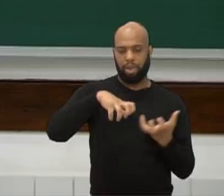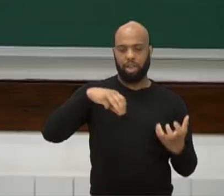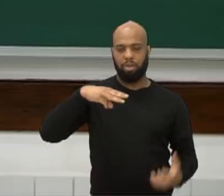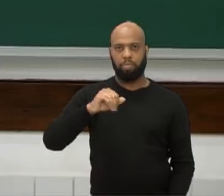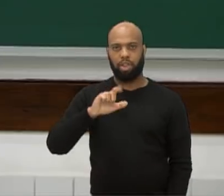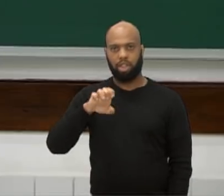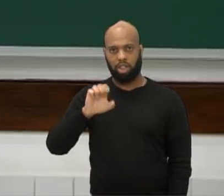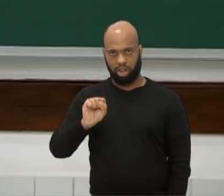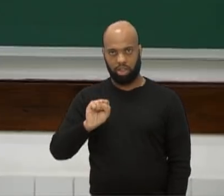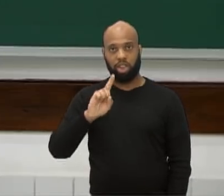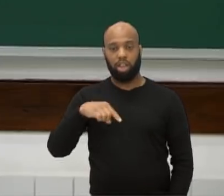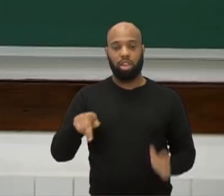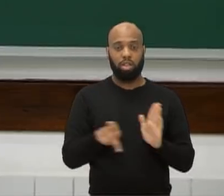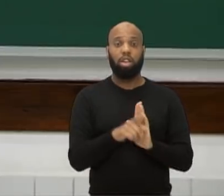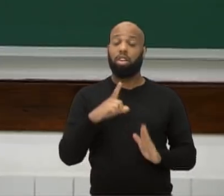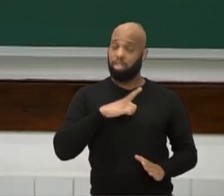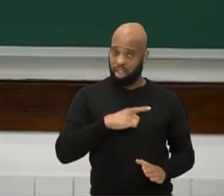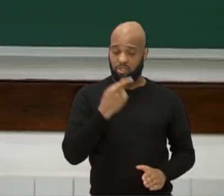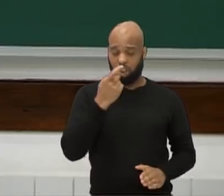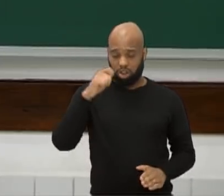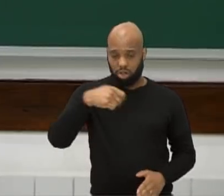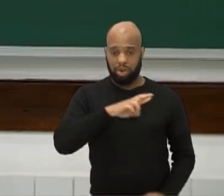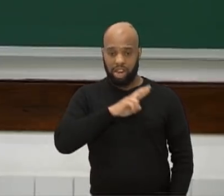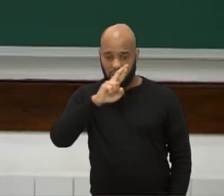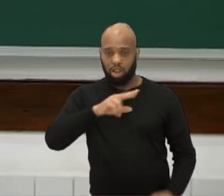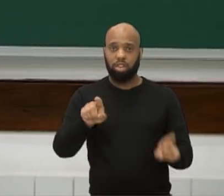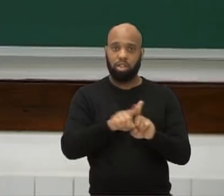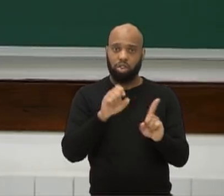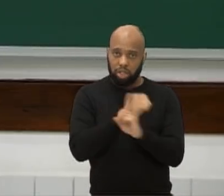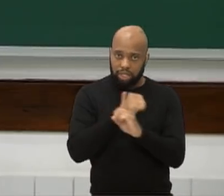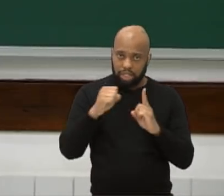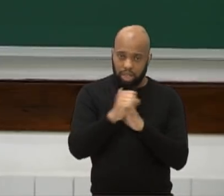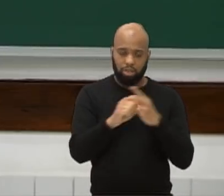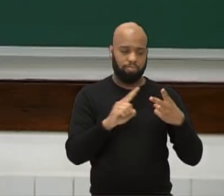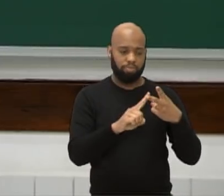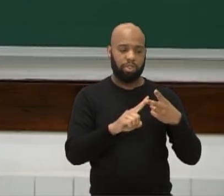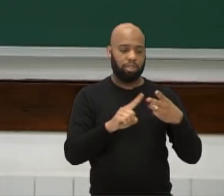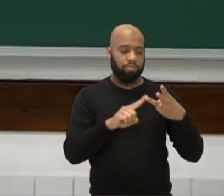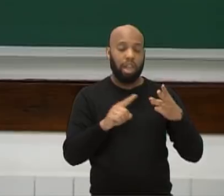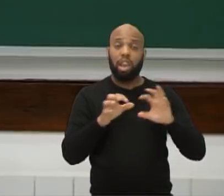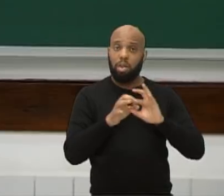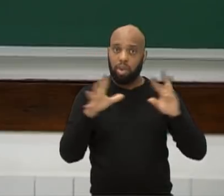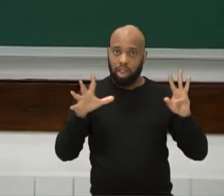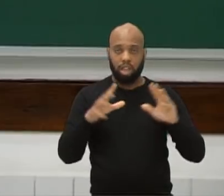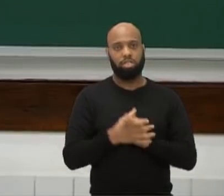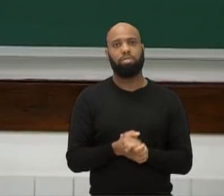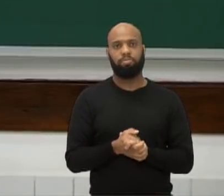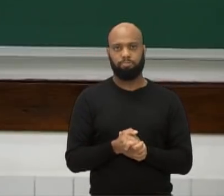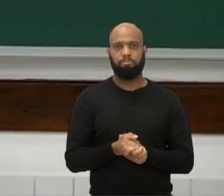malês em seu contexto religioso, social, pela liberdade.